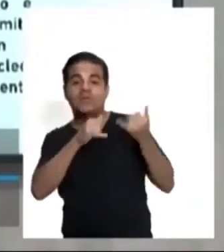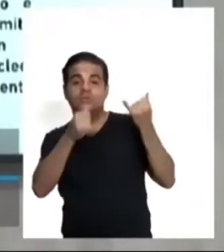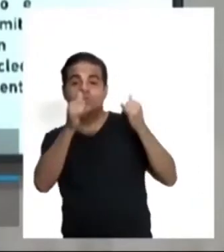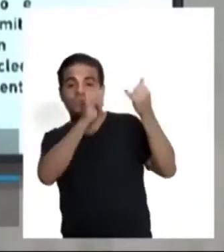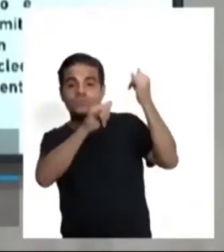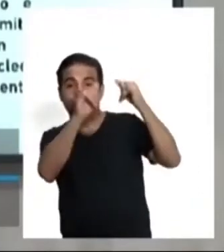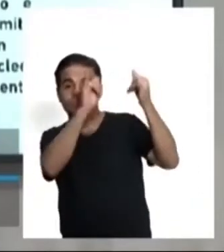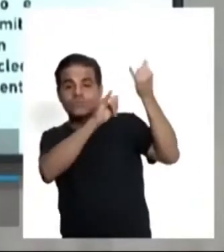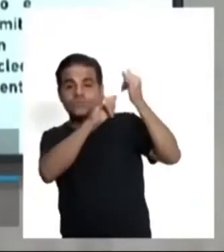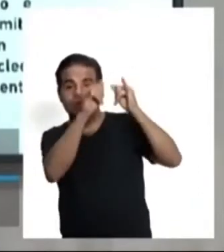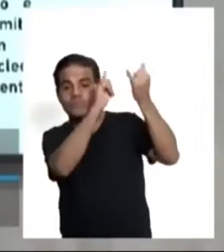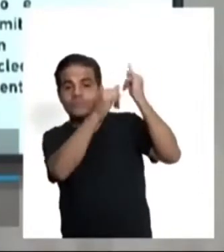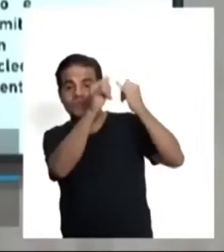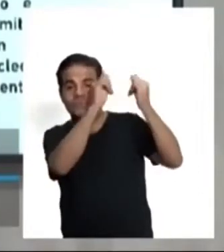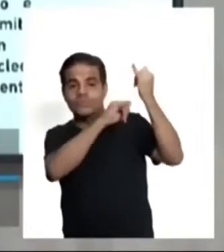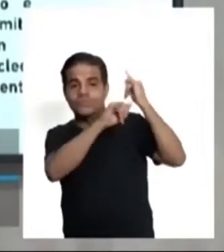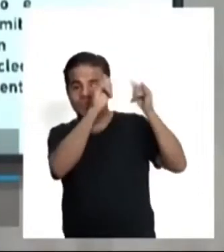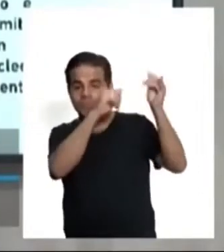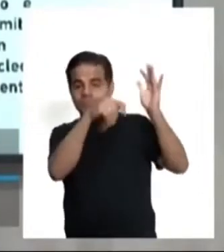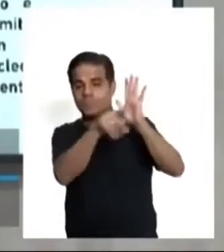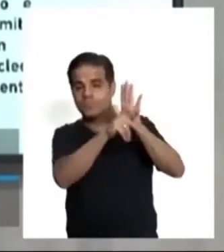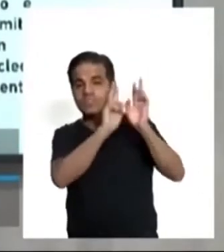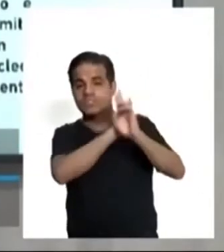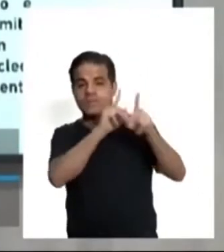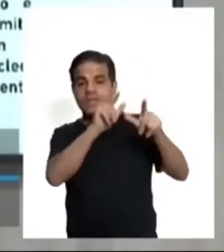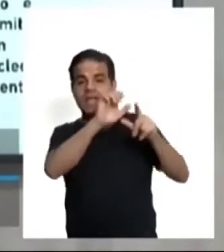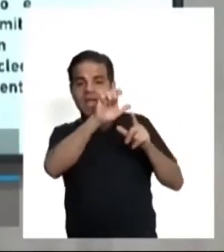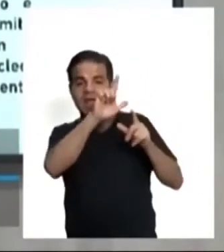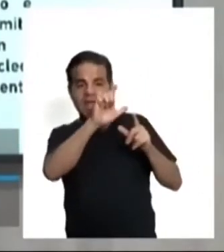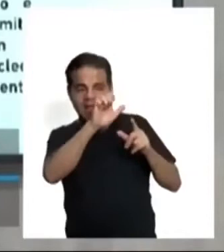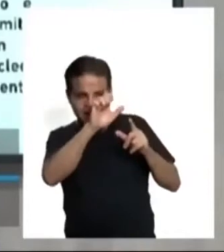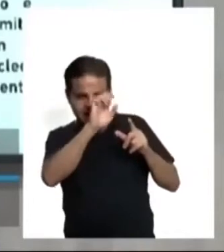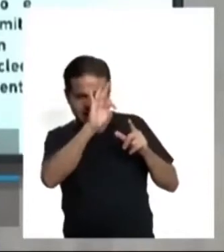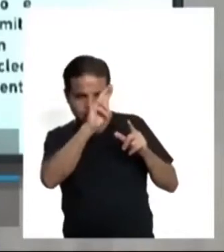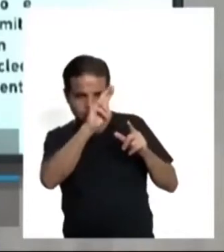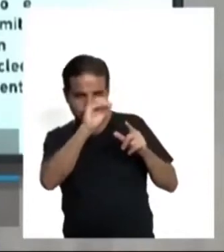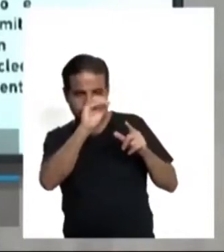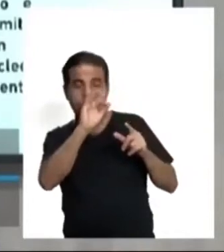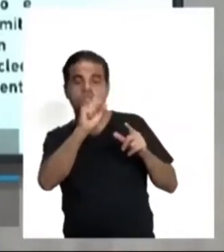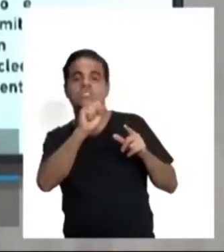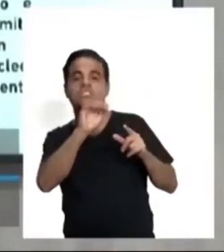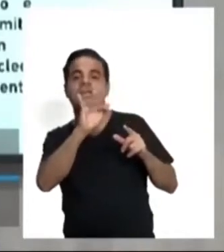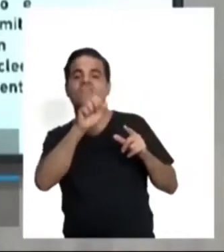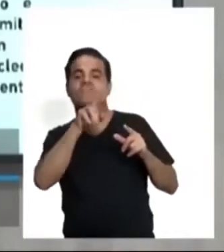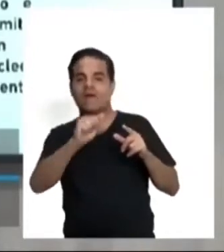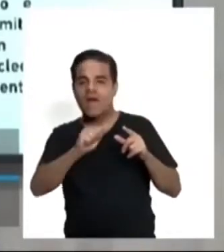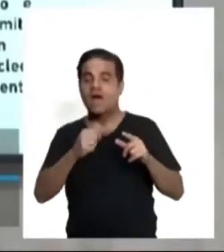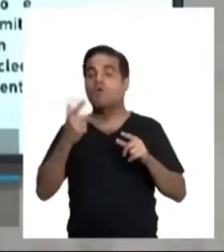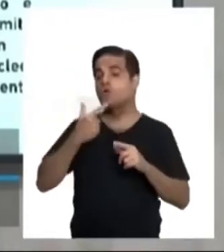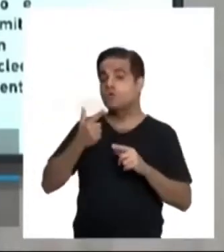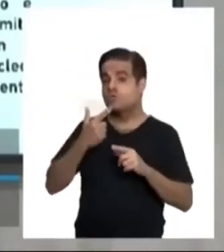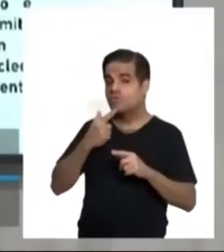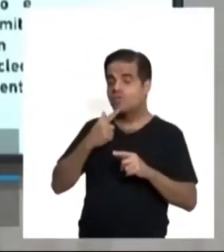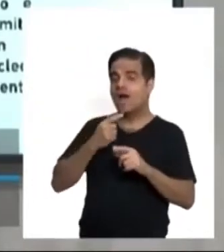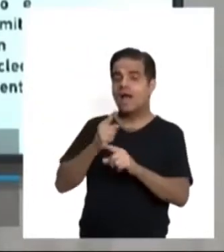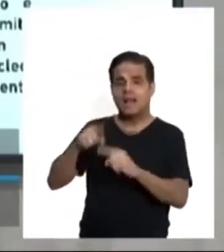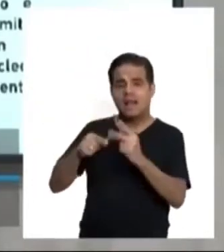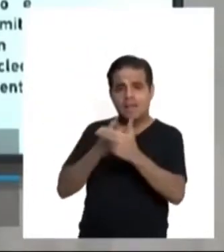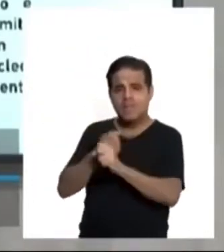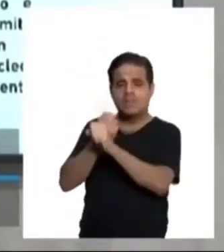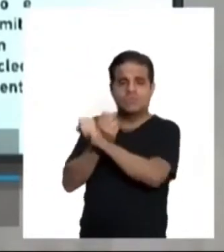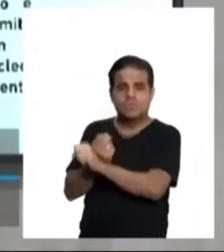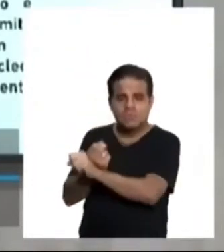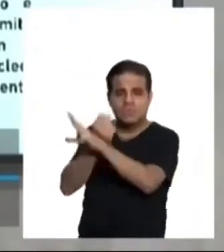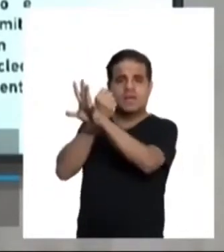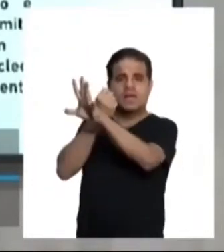com energia de eletrosfera. Já em compensação, quando nós falamos de elemento radioativo, nós falamos